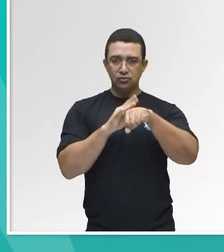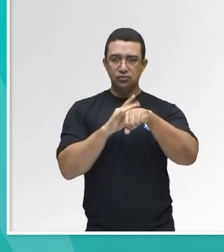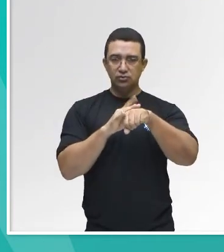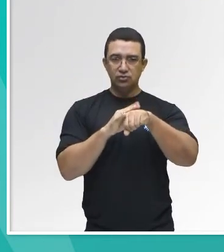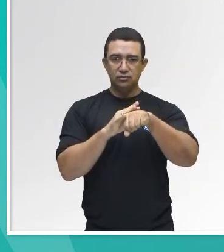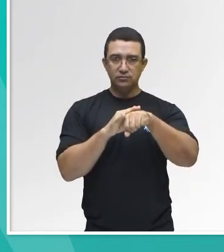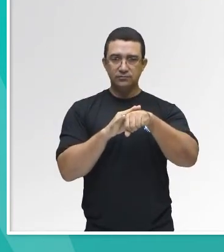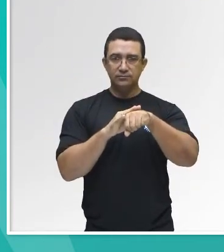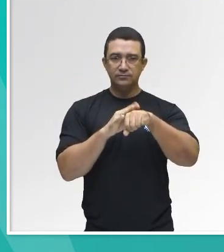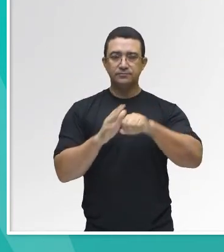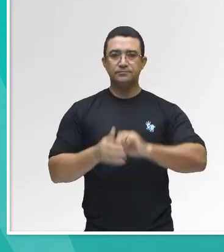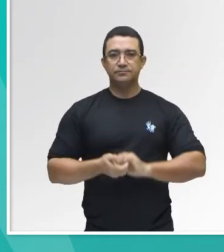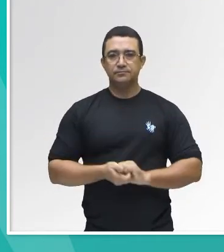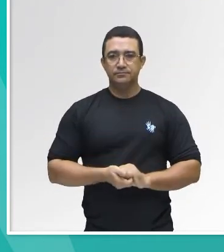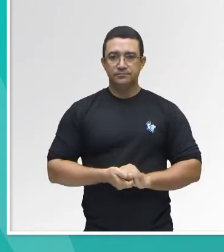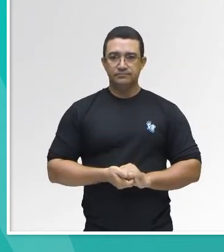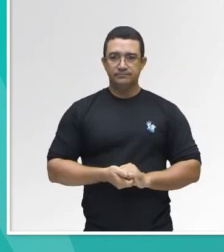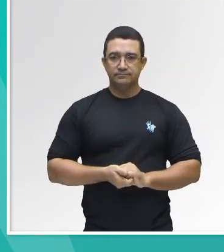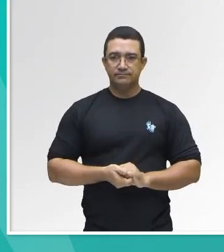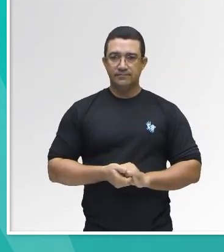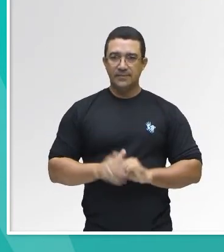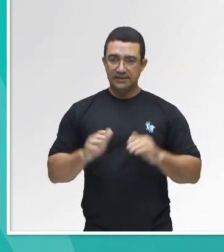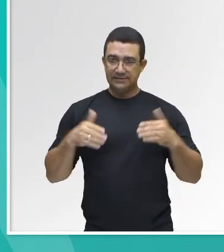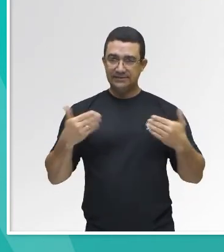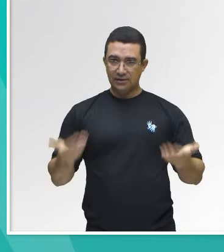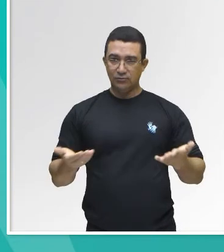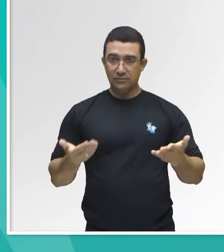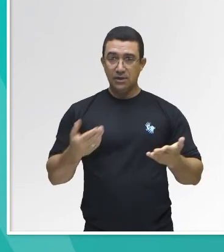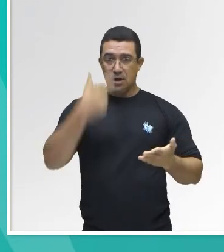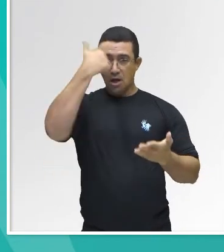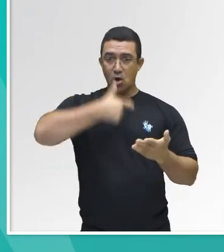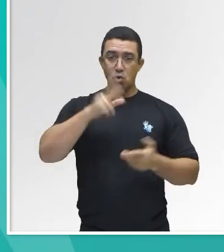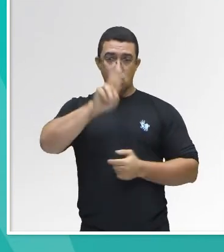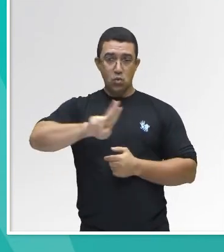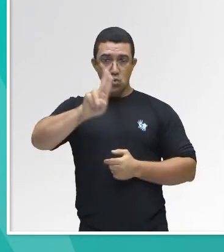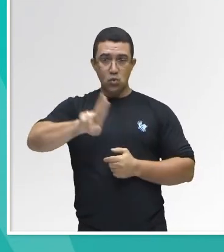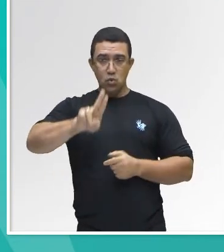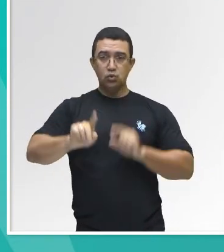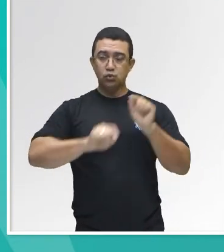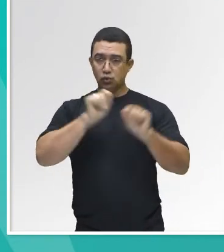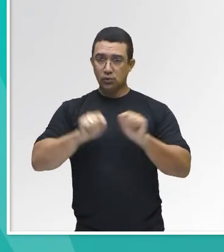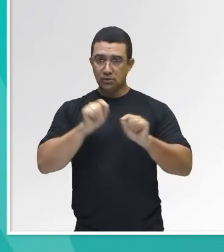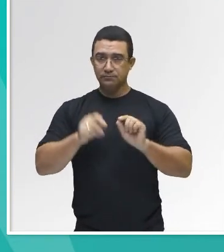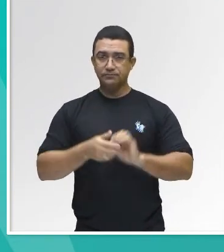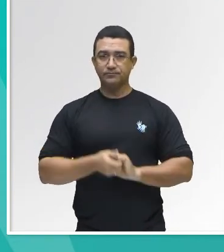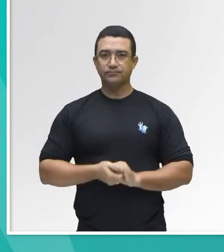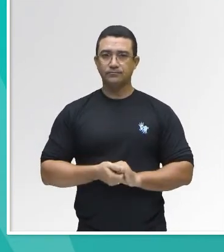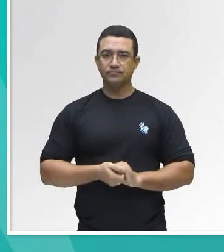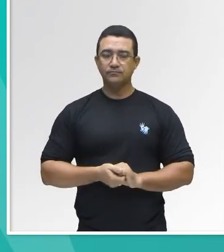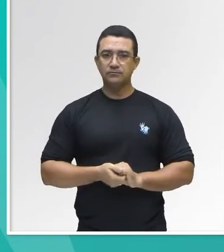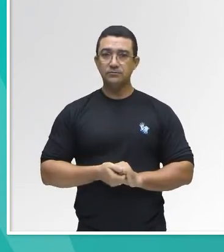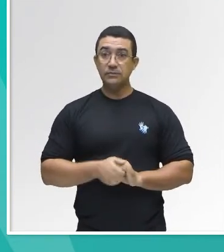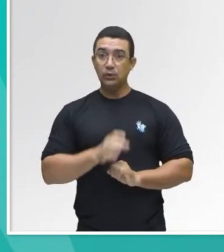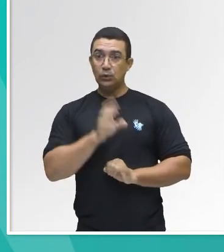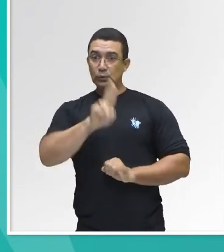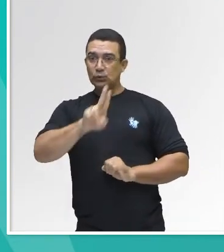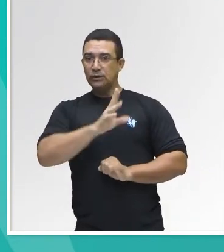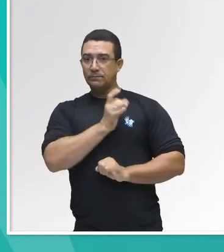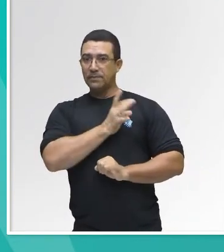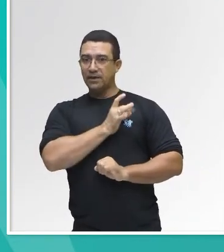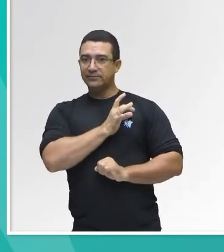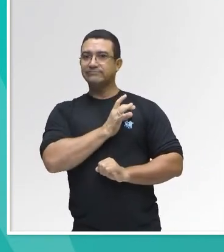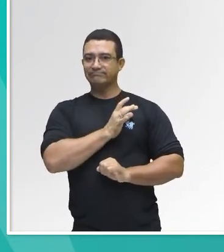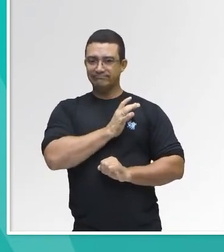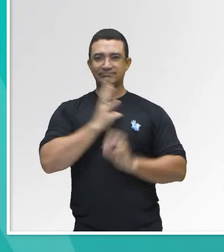ficar doente, né? Então, aqui eu utilizo, né, a parte do medo. Todo mundo tem